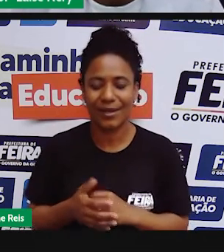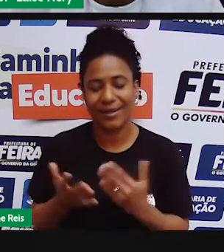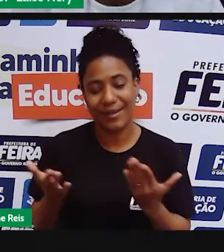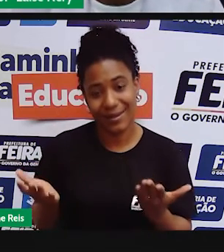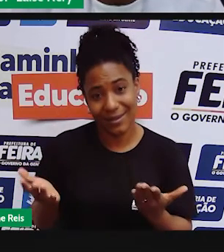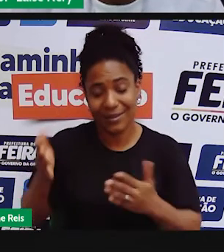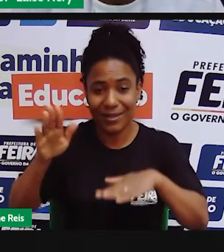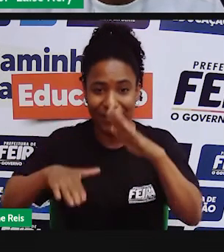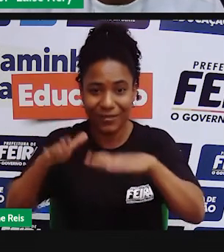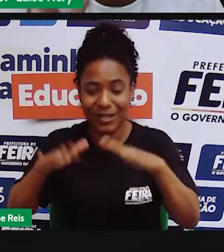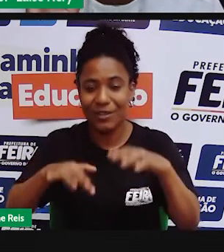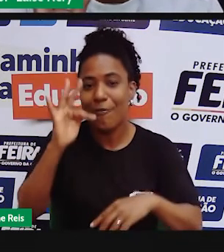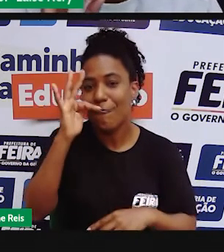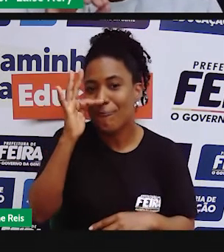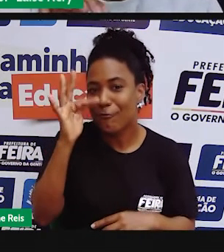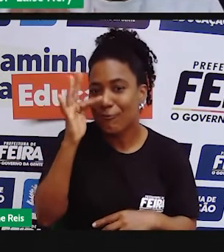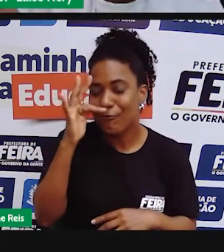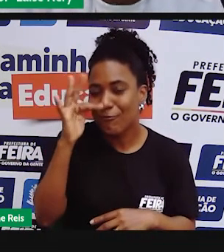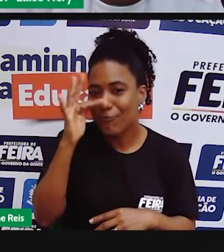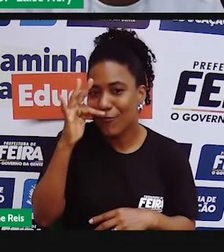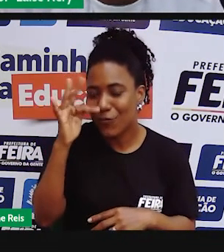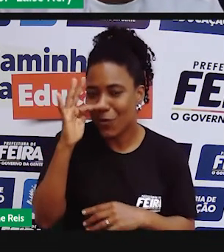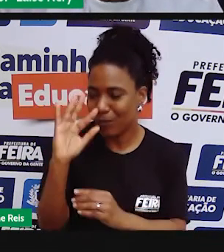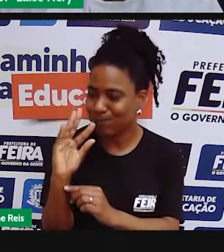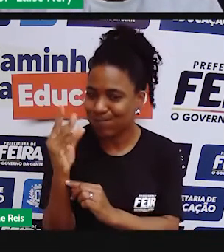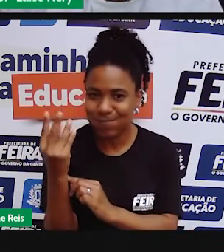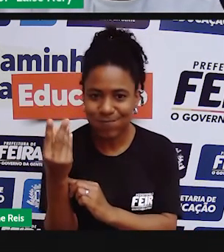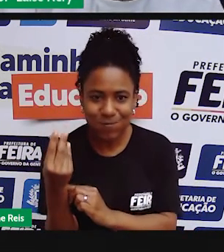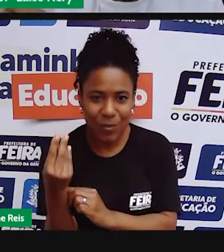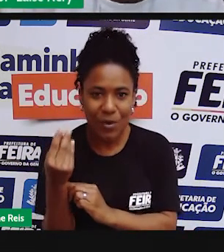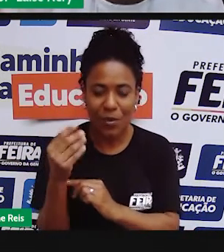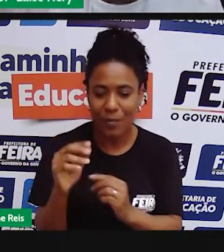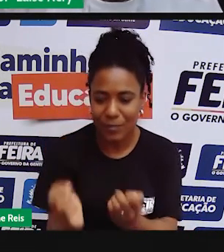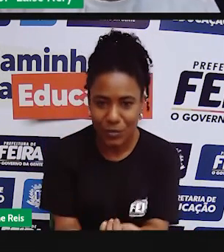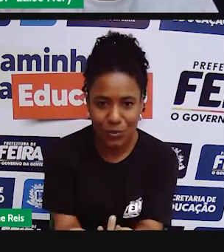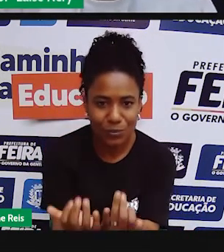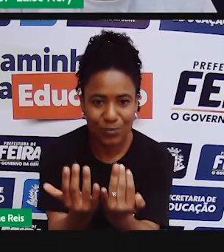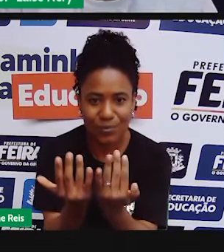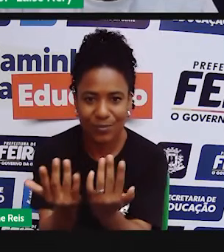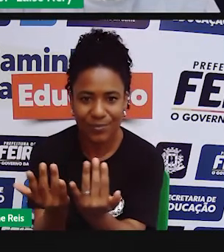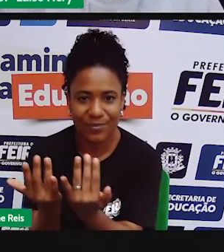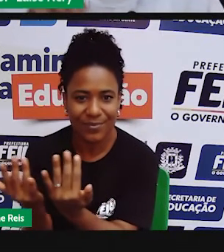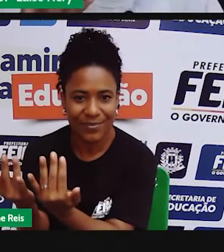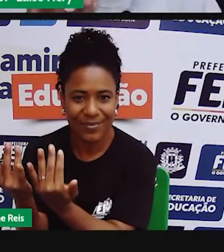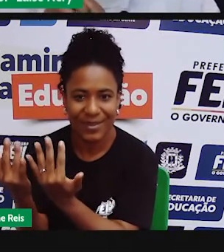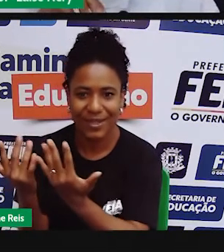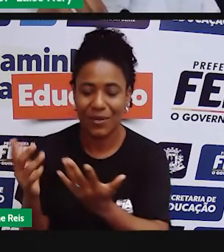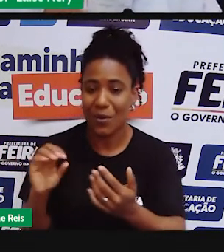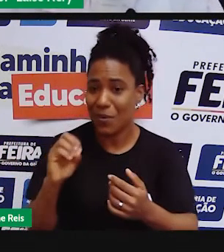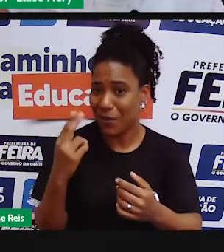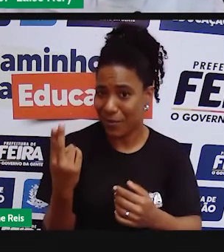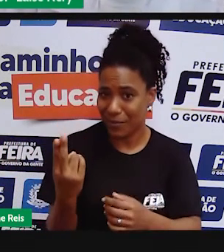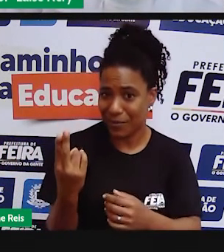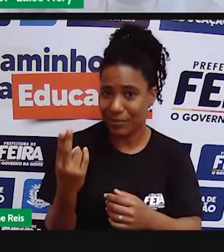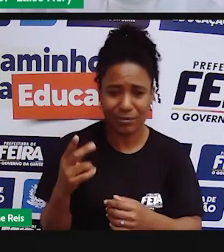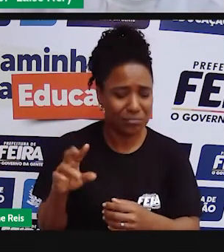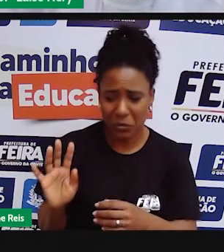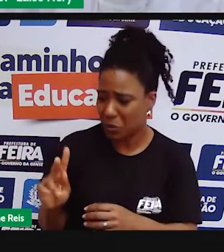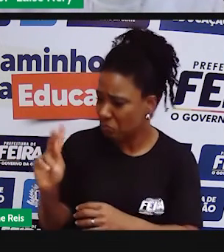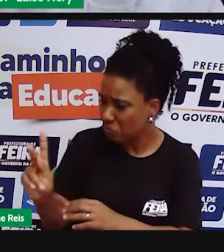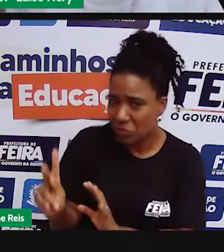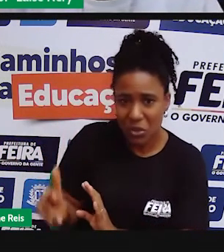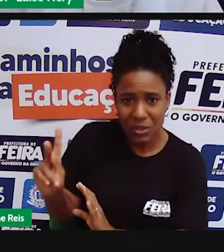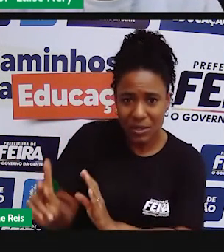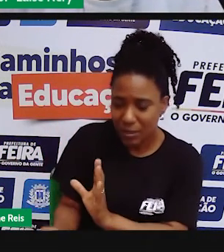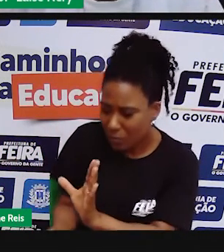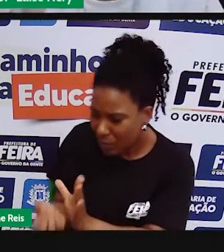tem alguma flor que existe aí no seu bairro, algum jardim que alguém cultiva, ou até aquelas plantinhas que nascem sem